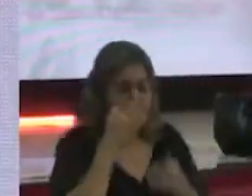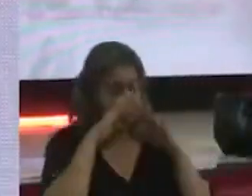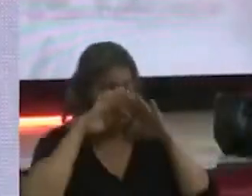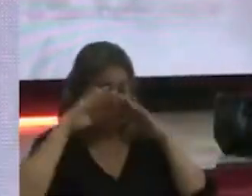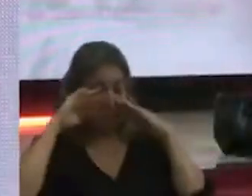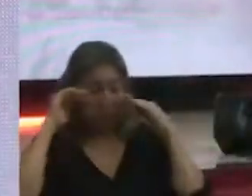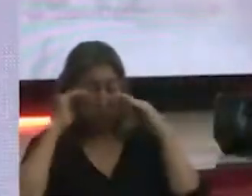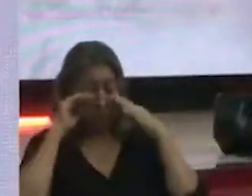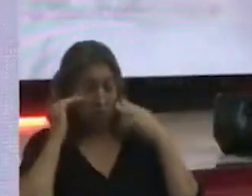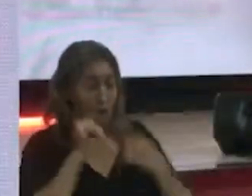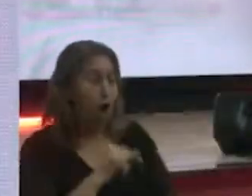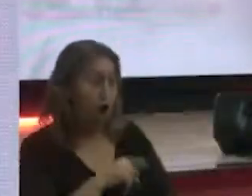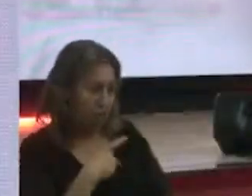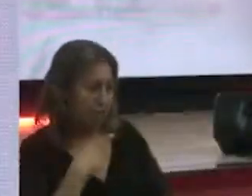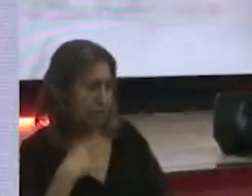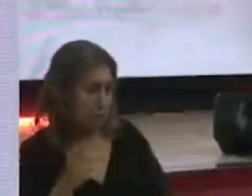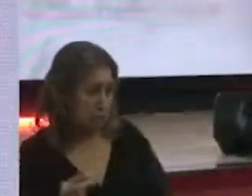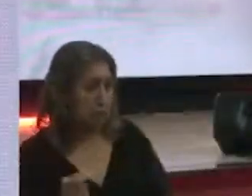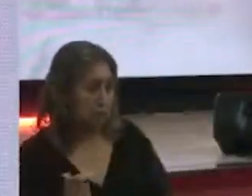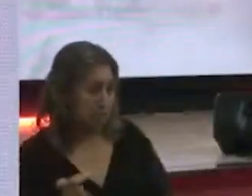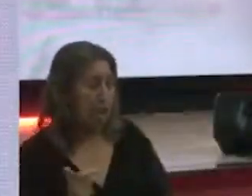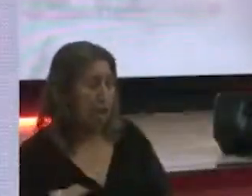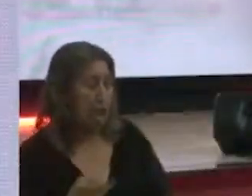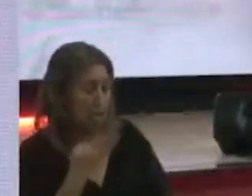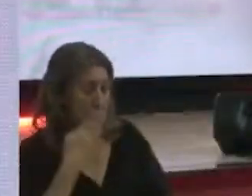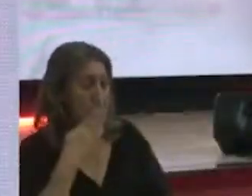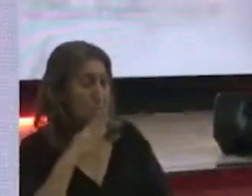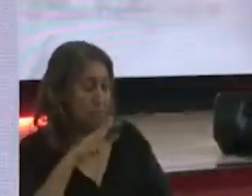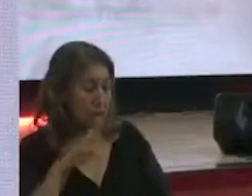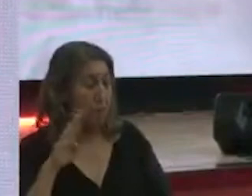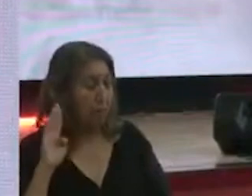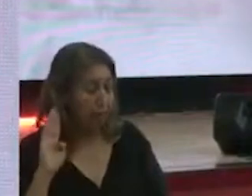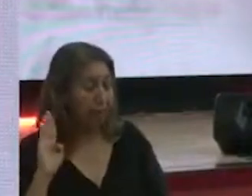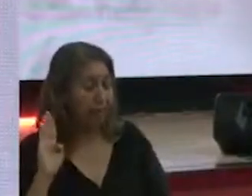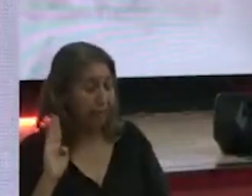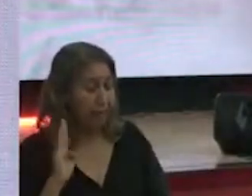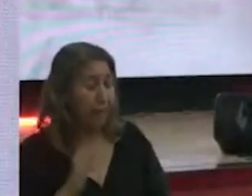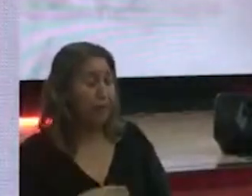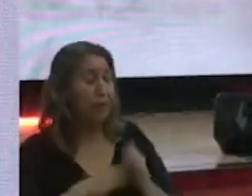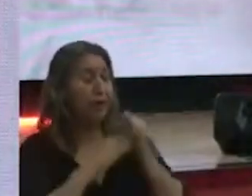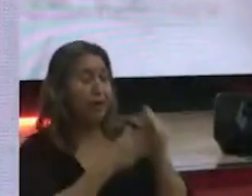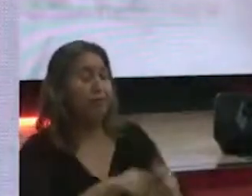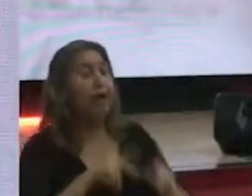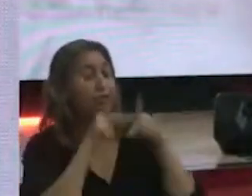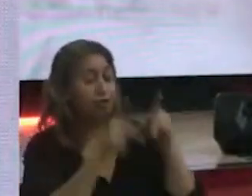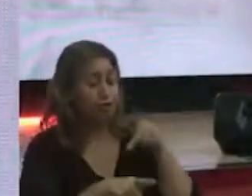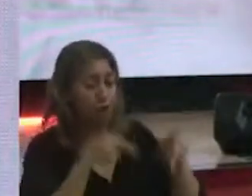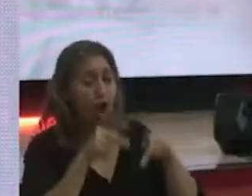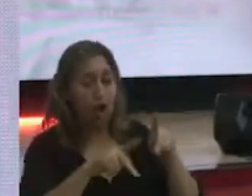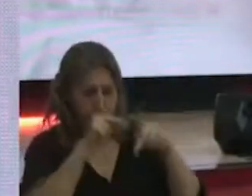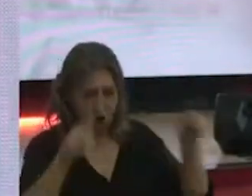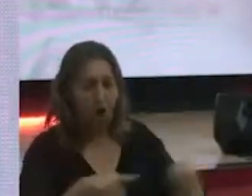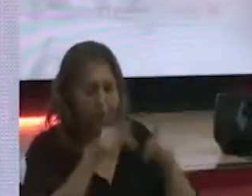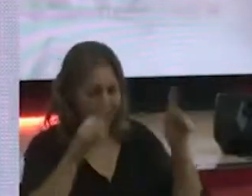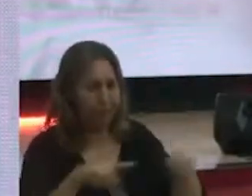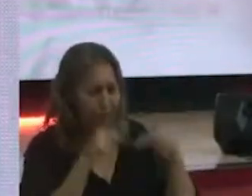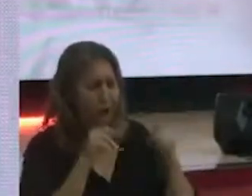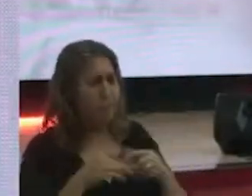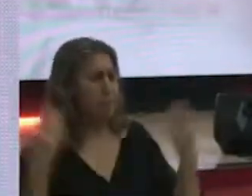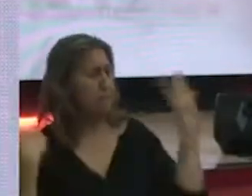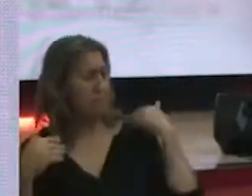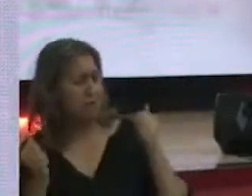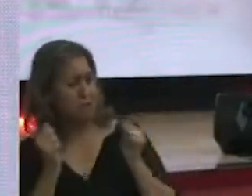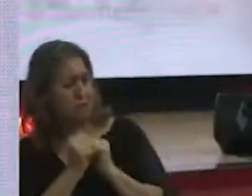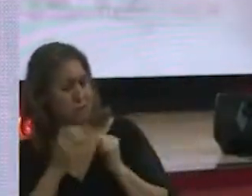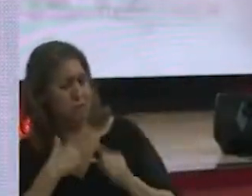né e disse olha o pastor ele prometeu me levar no shopping passear no Shopp comigo com meus